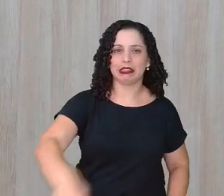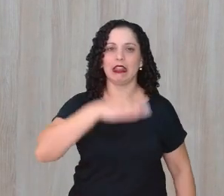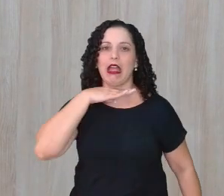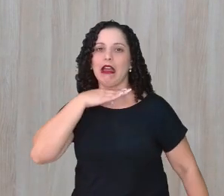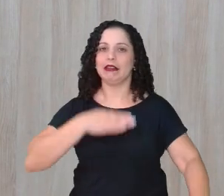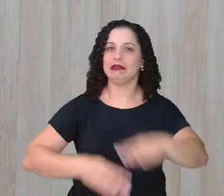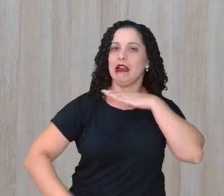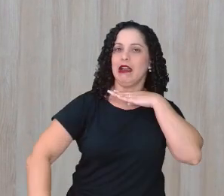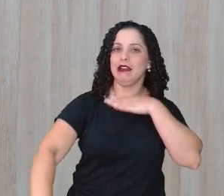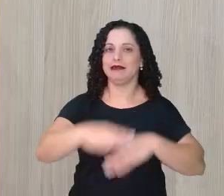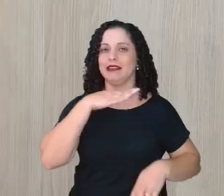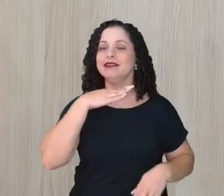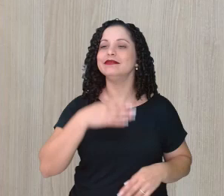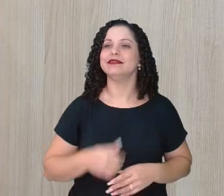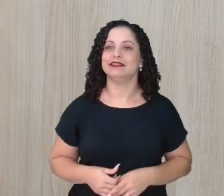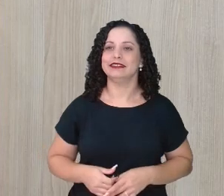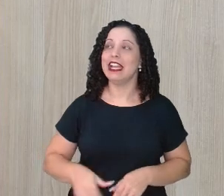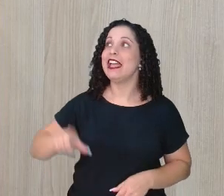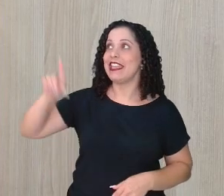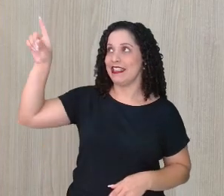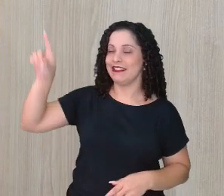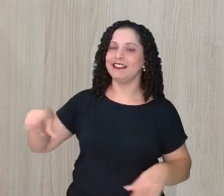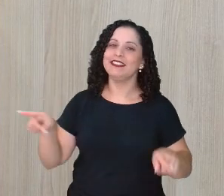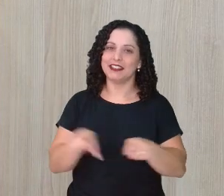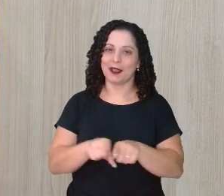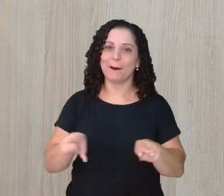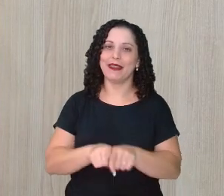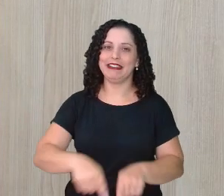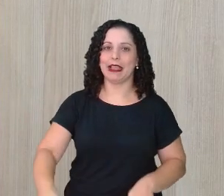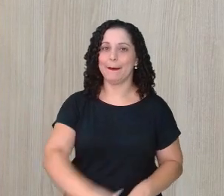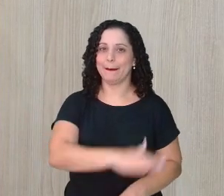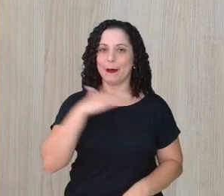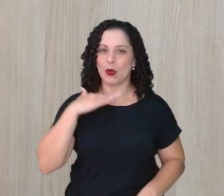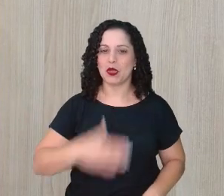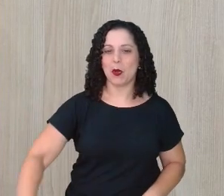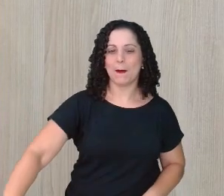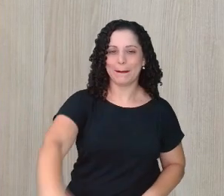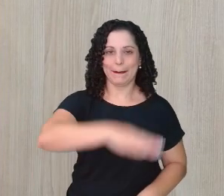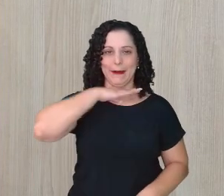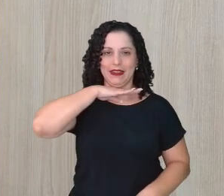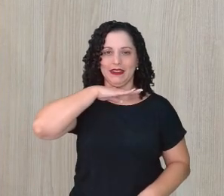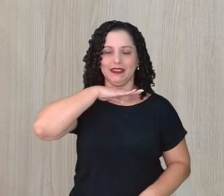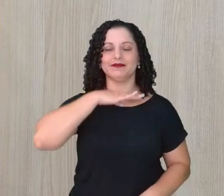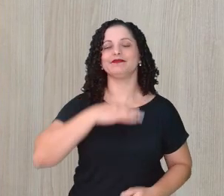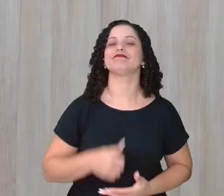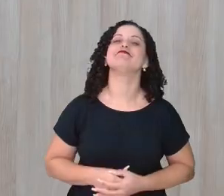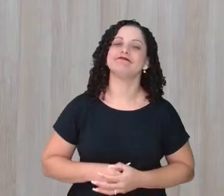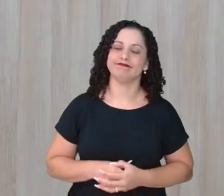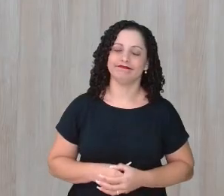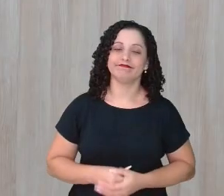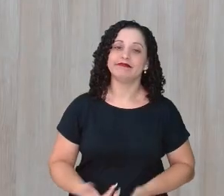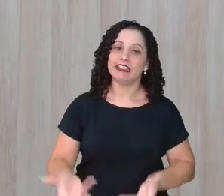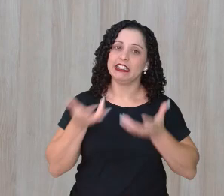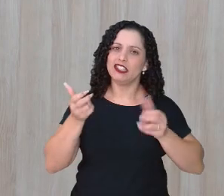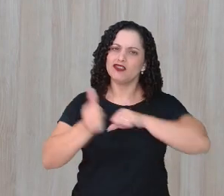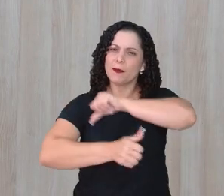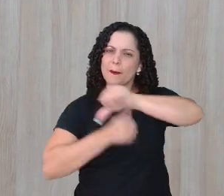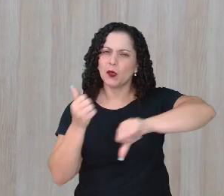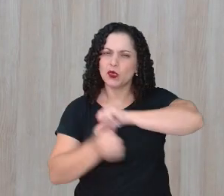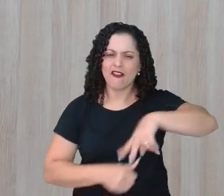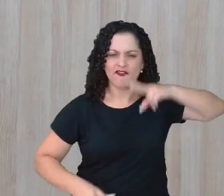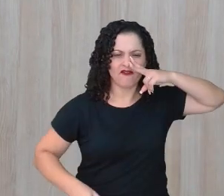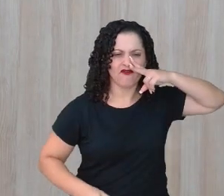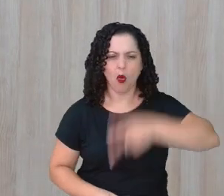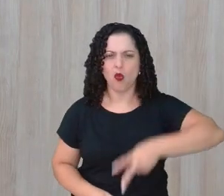Exato. Mas no final das contas ele terminou guilhotinado também. Exatamente. Né? Então ele quis mudar ali muito radicalmente.